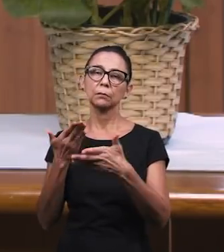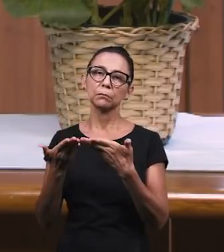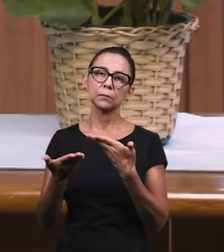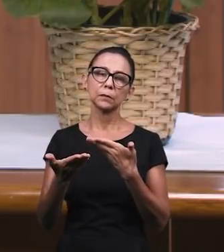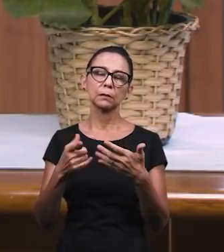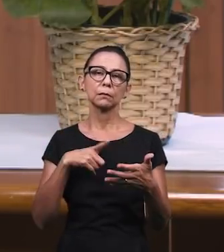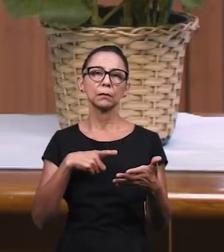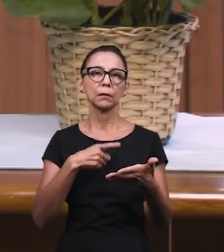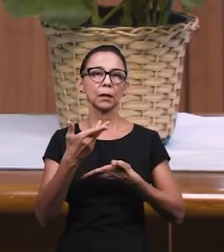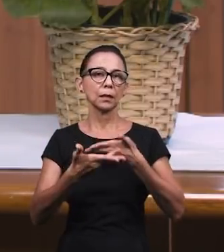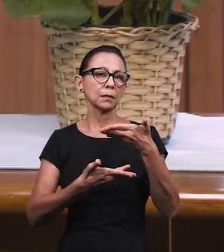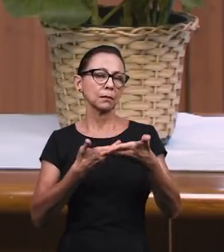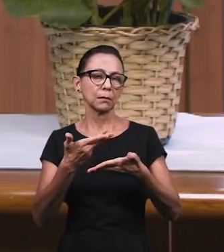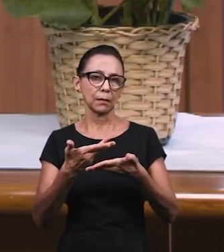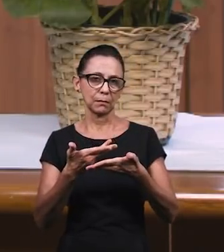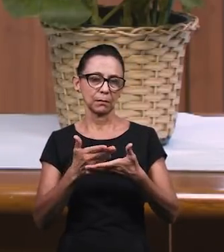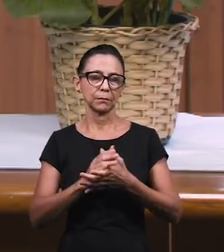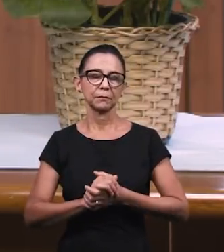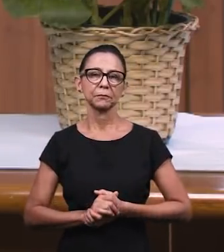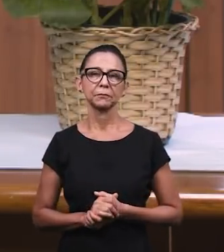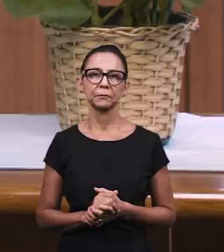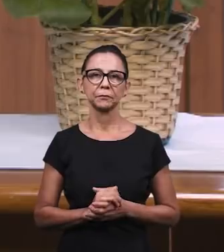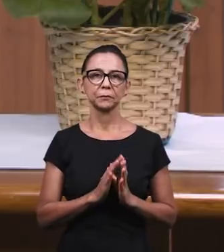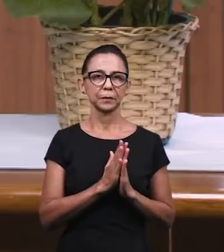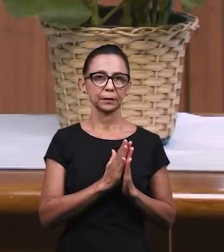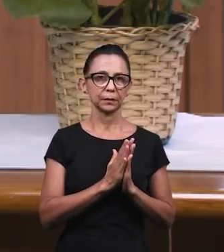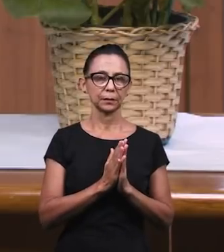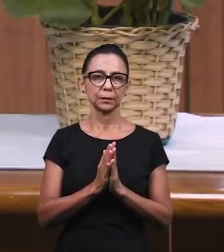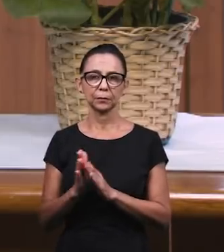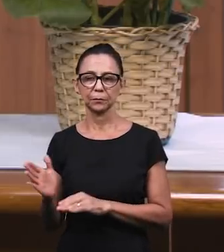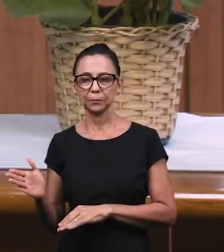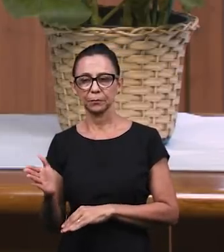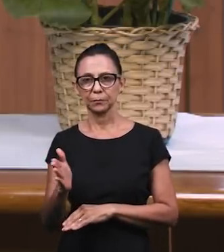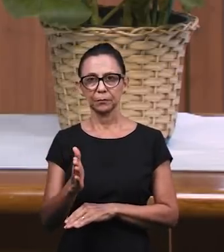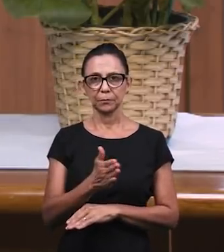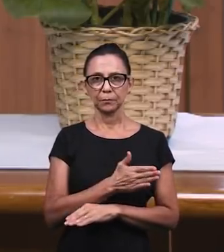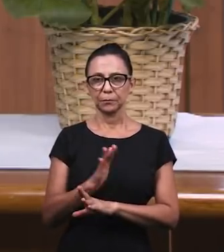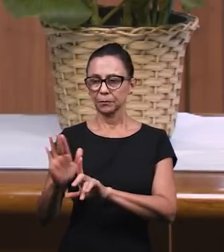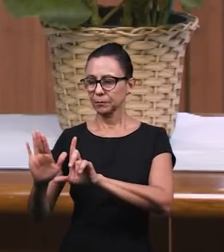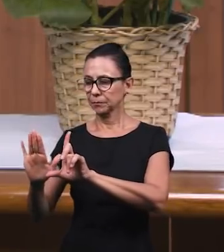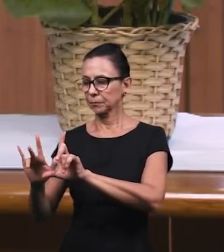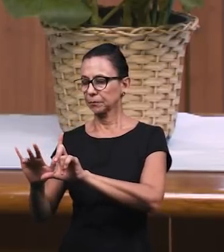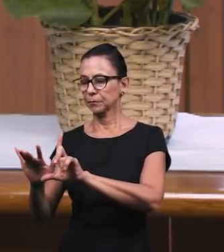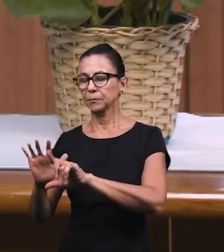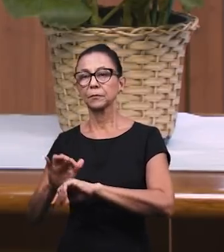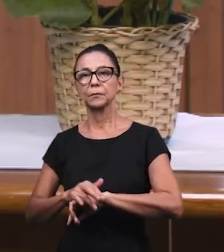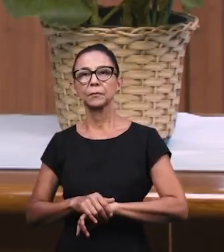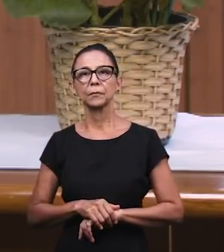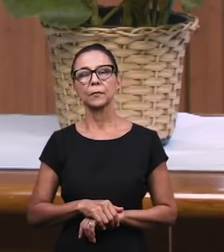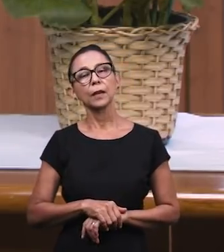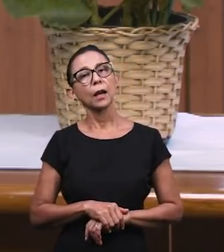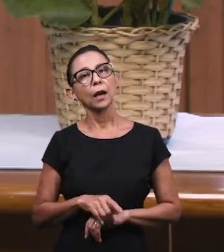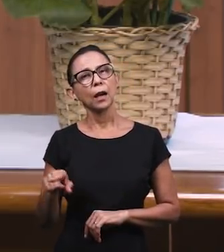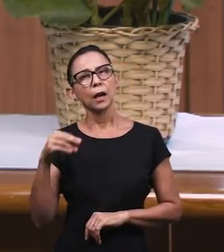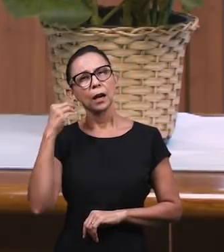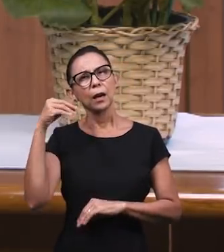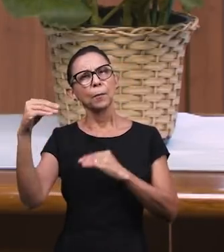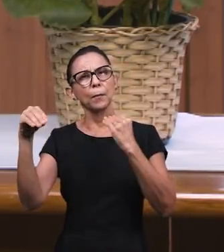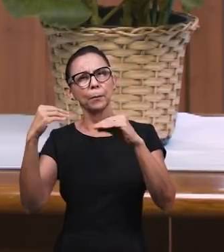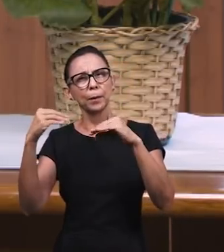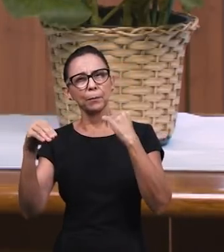oração, né, aos irmãos que estão no exterior. Também nós temos um QR Code para os irmãos que desejam